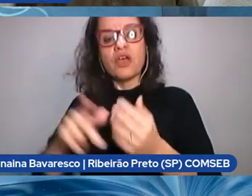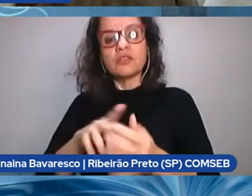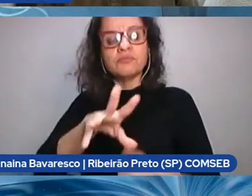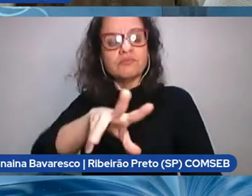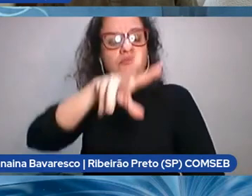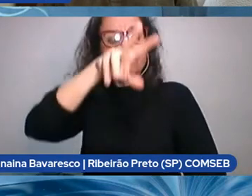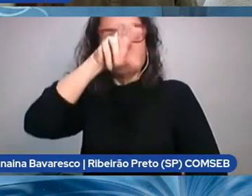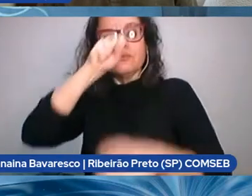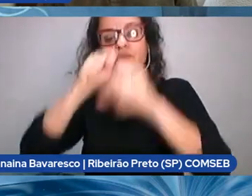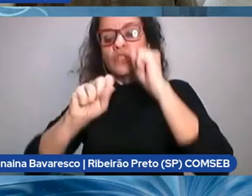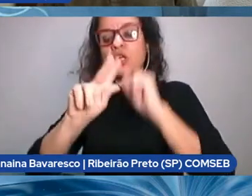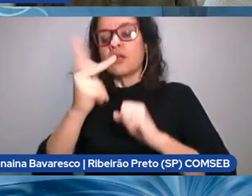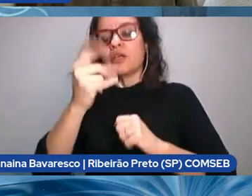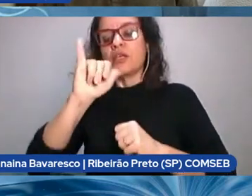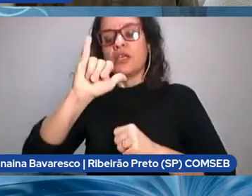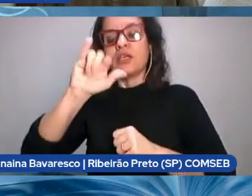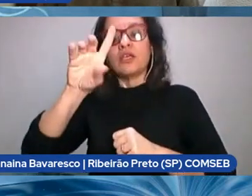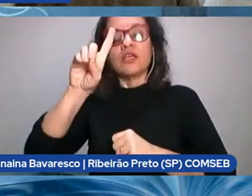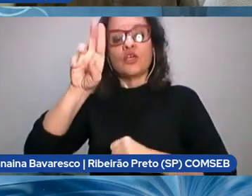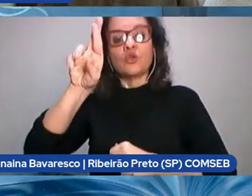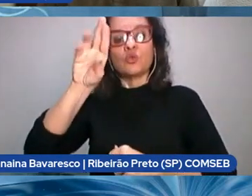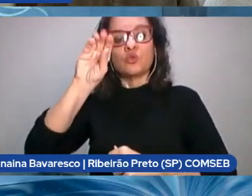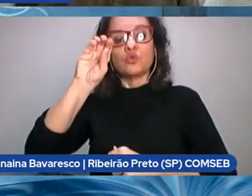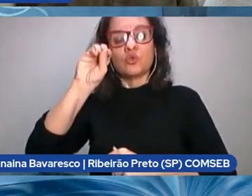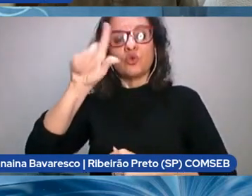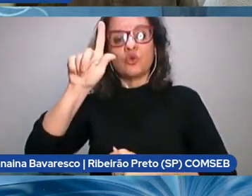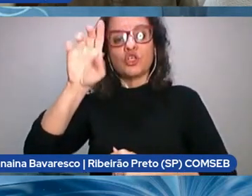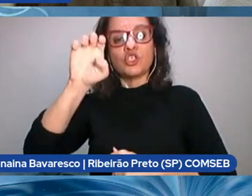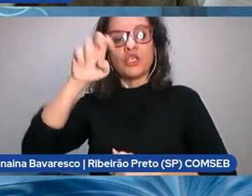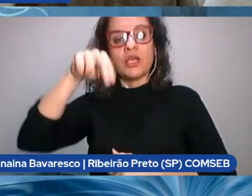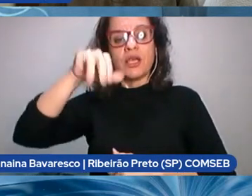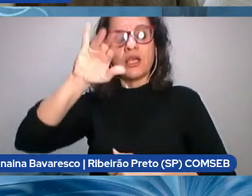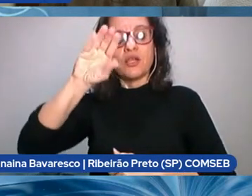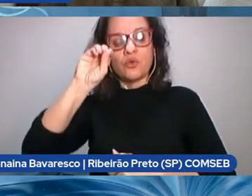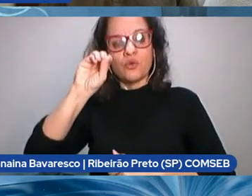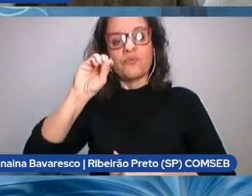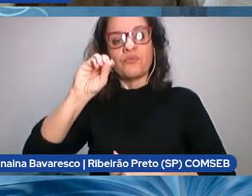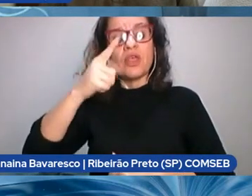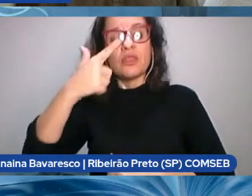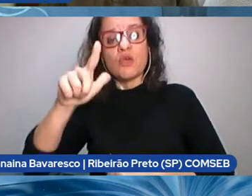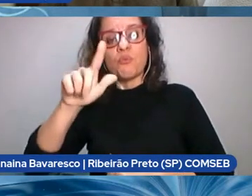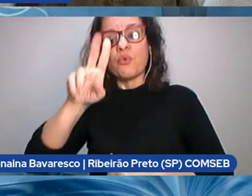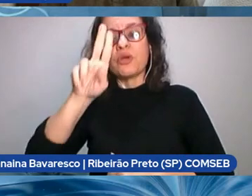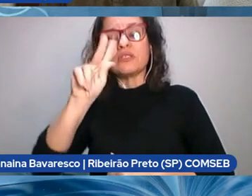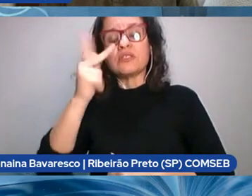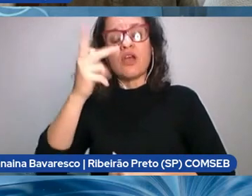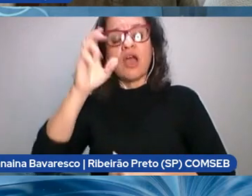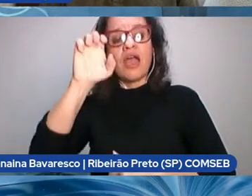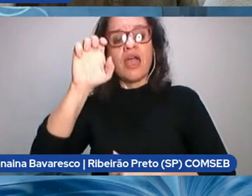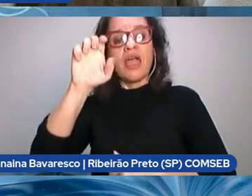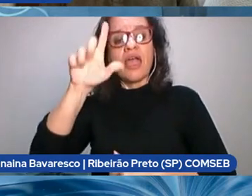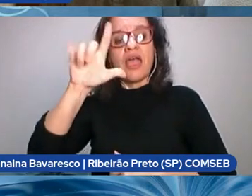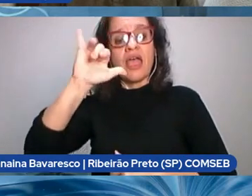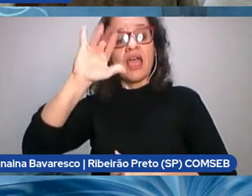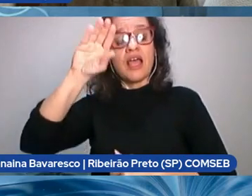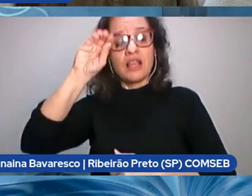hidrogênio, passando por o hélio, passando para todos os elementos da escala periódica que nós